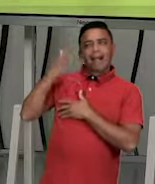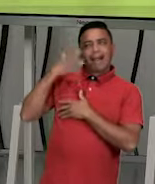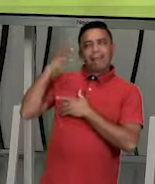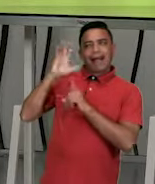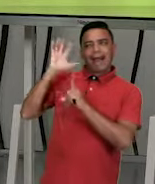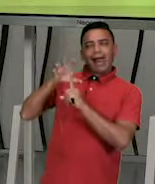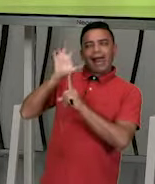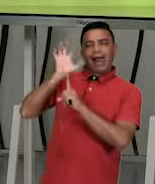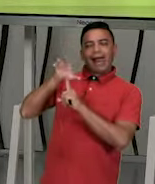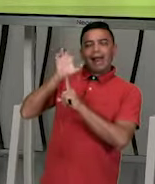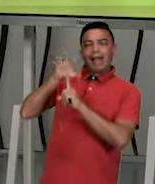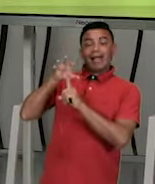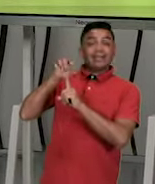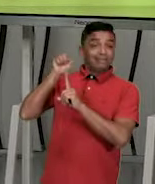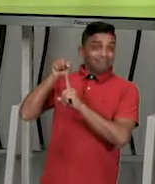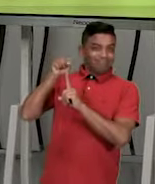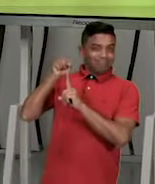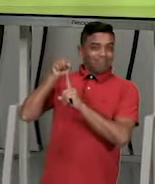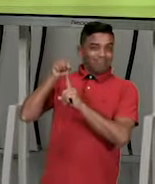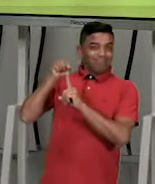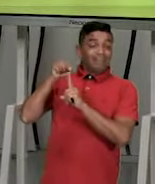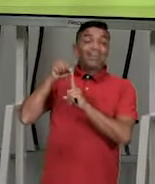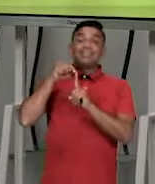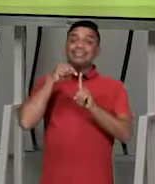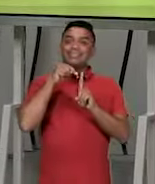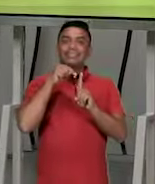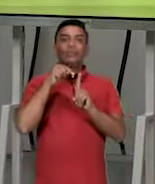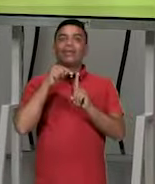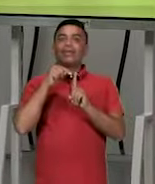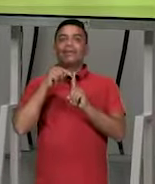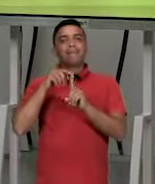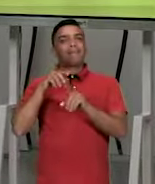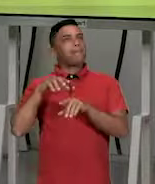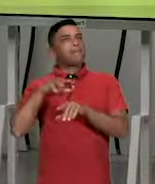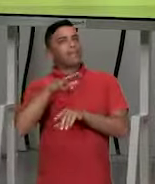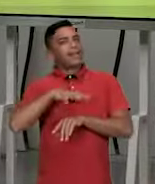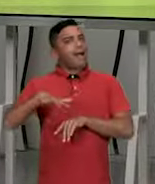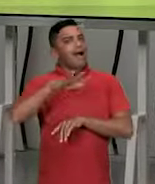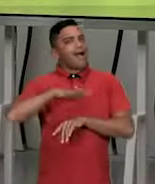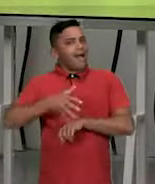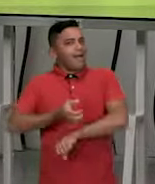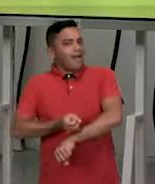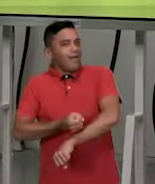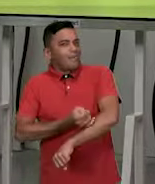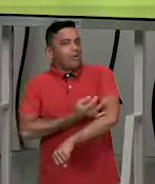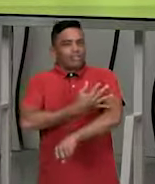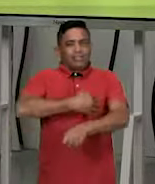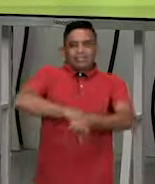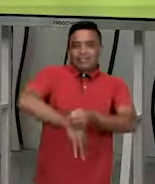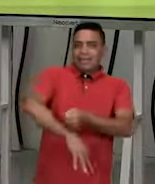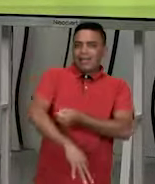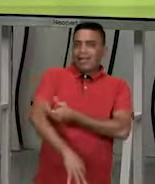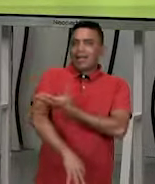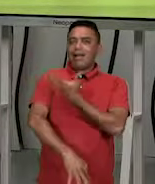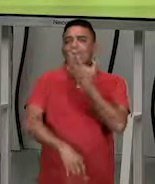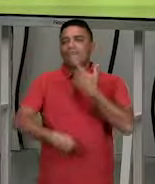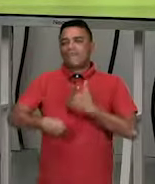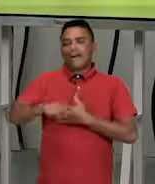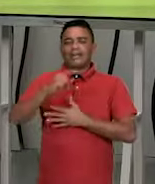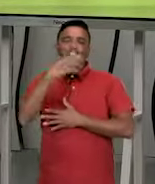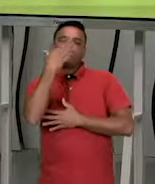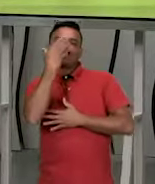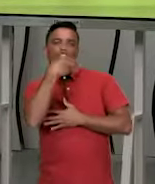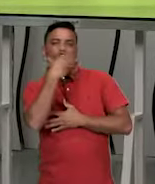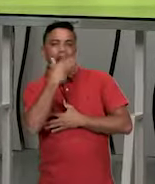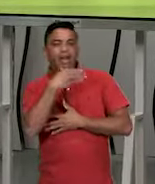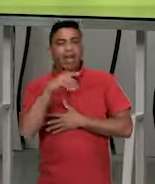Normalmente, esses argumentos são argumentos emotivos, são argumentos emocionais. Então, você vai chorar, você vai falar que sua